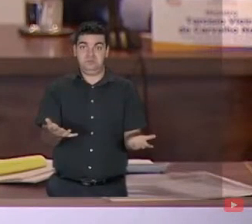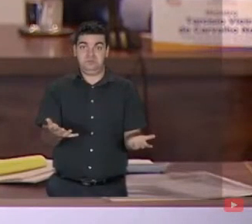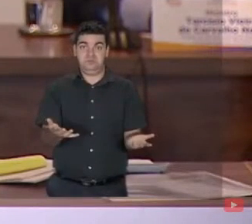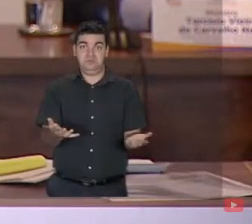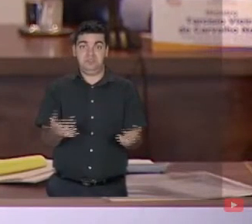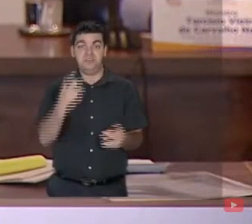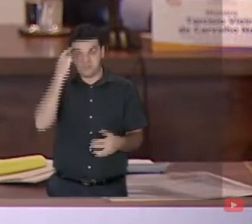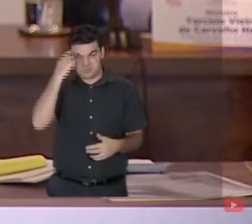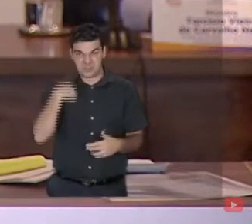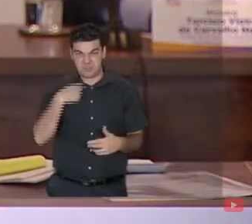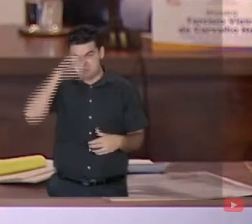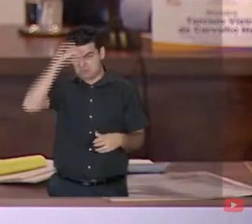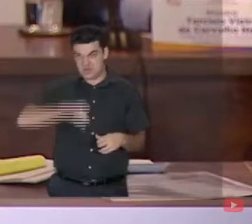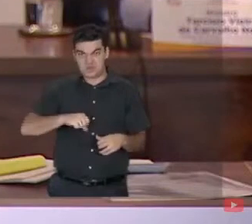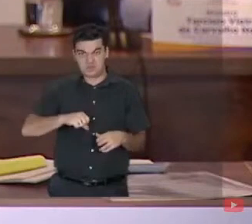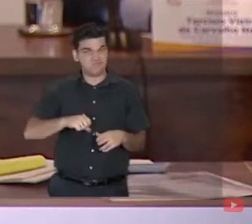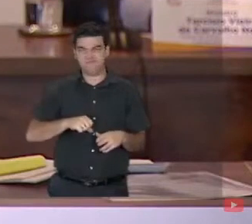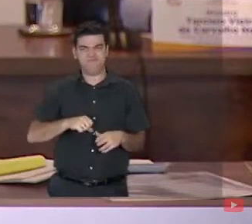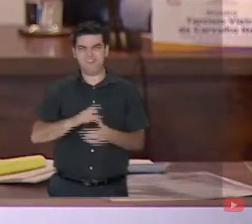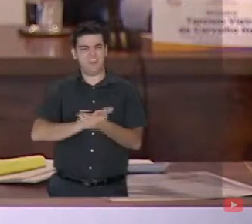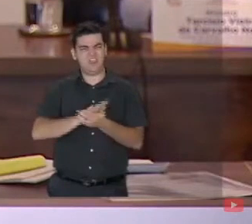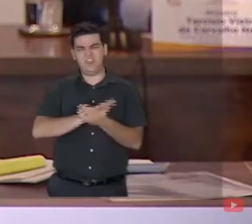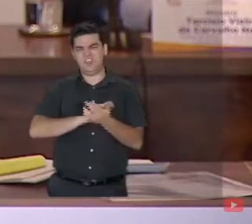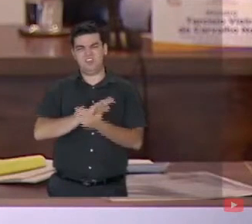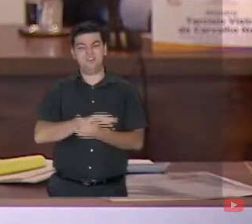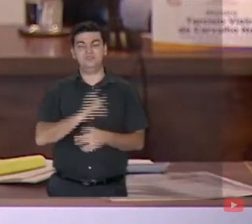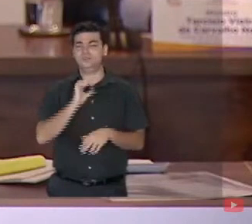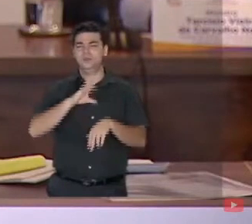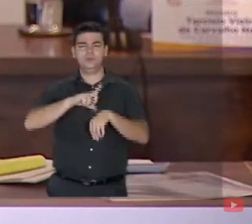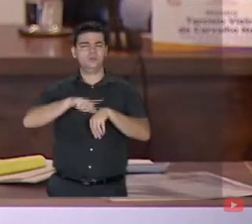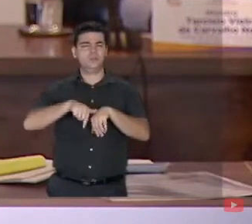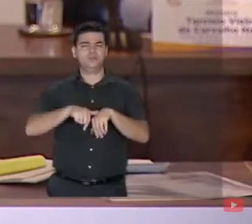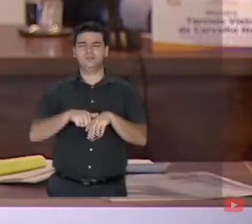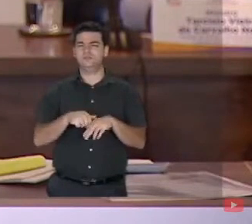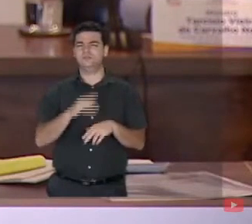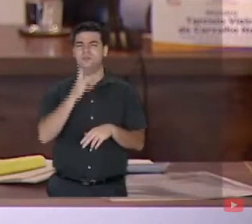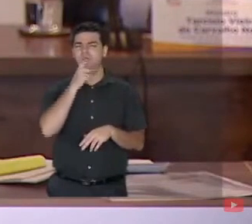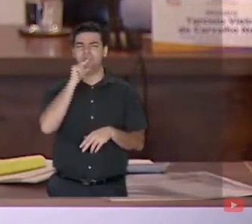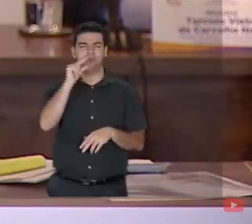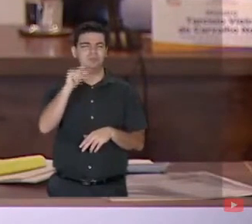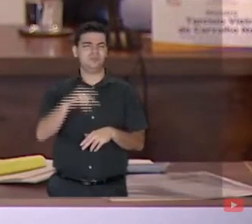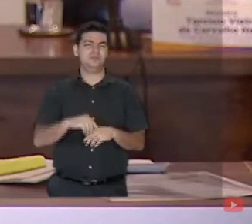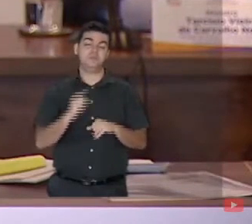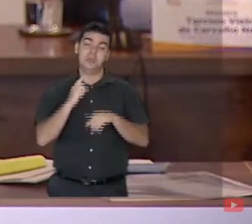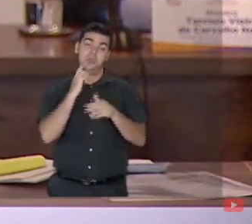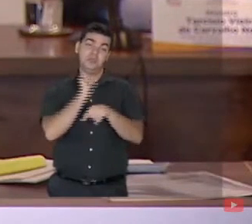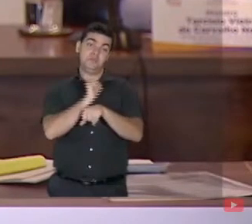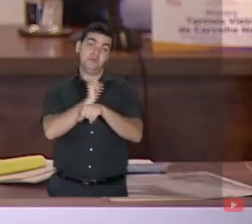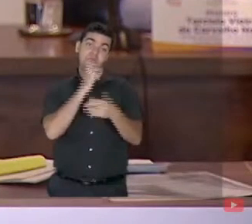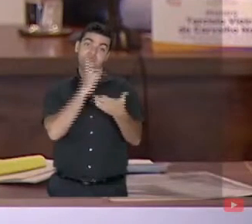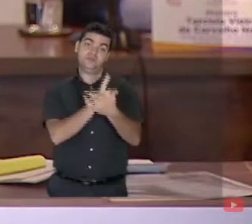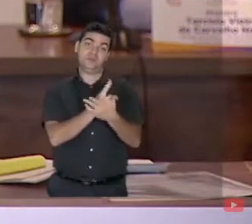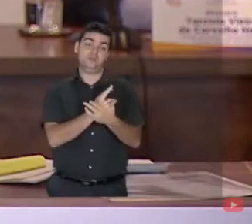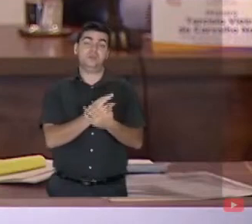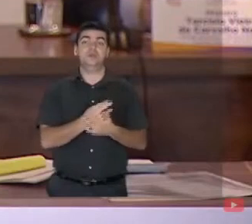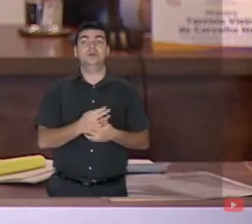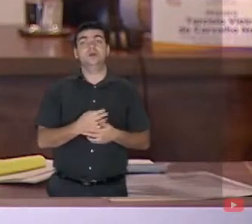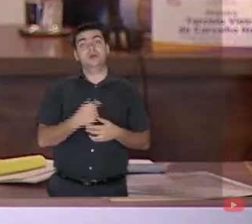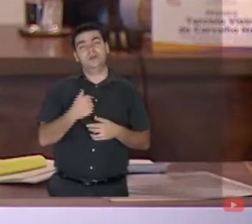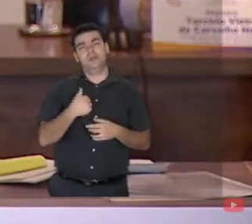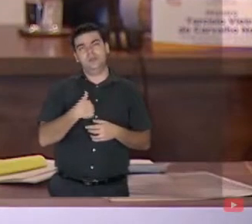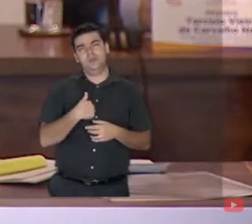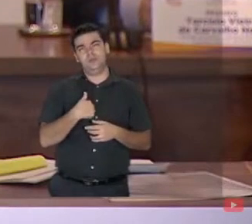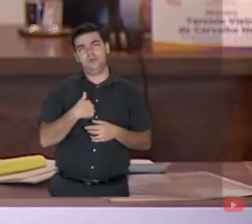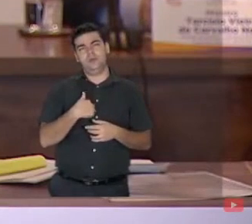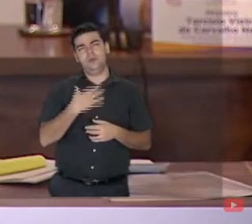vítima, salvo um atraso na divulgação final do resultado, um atraso que eu espero